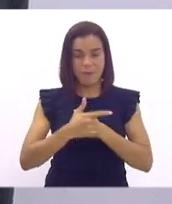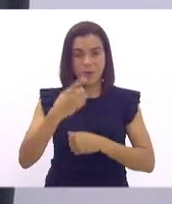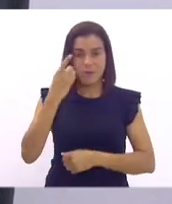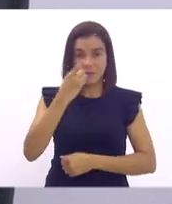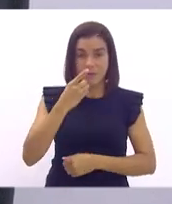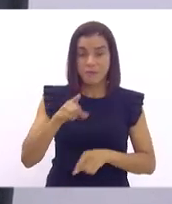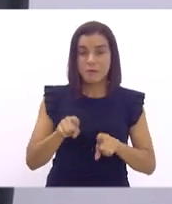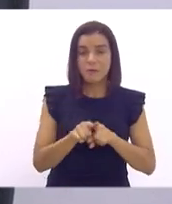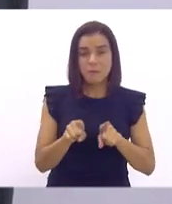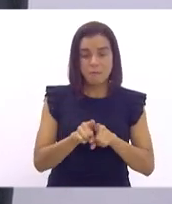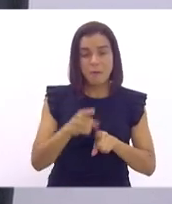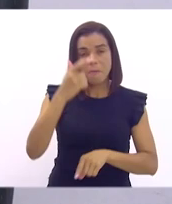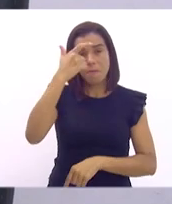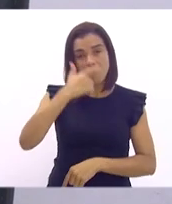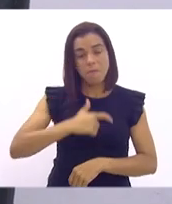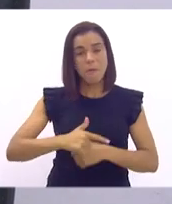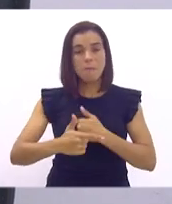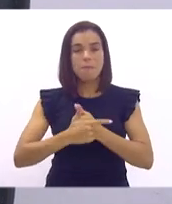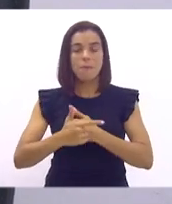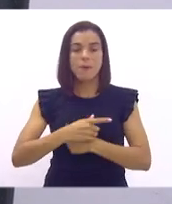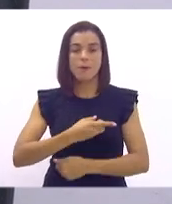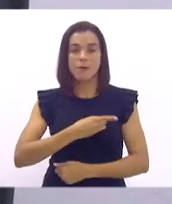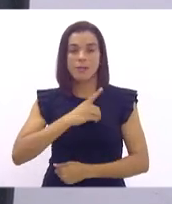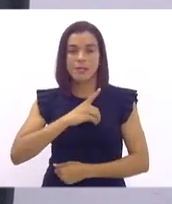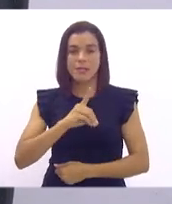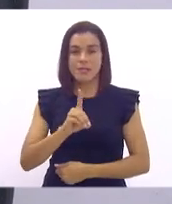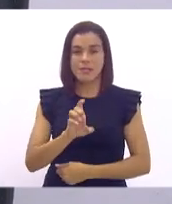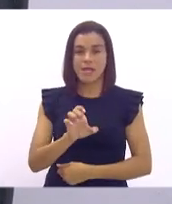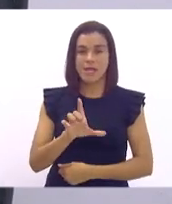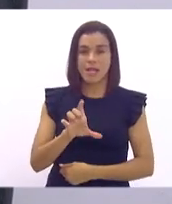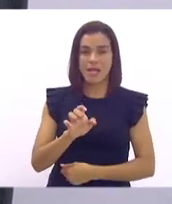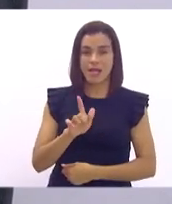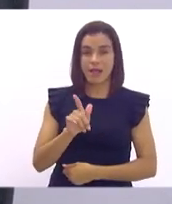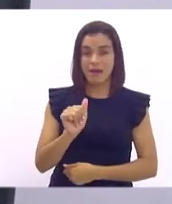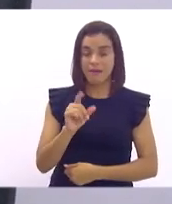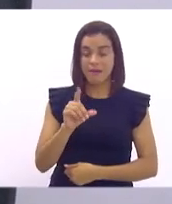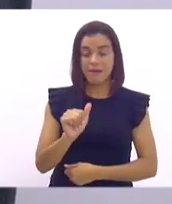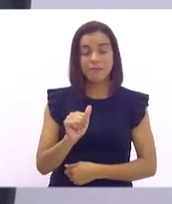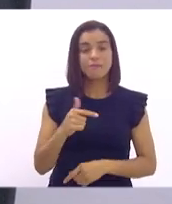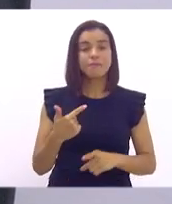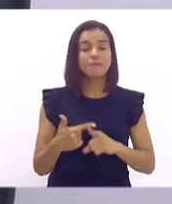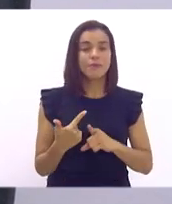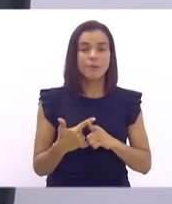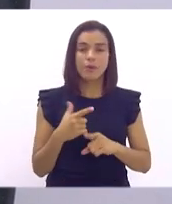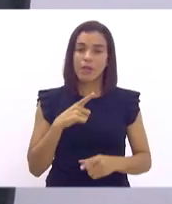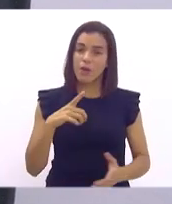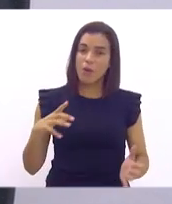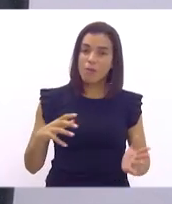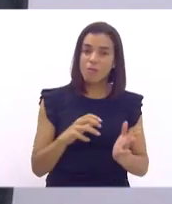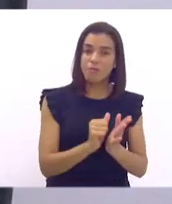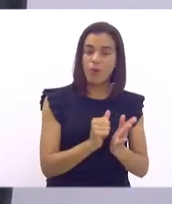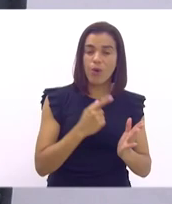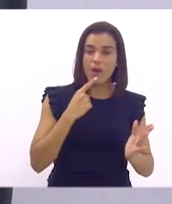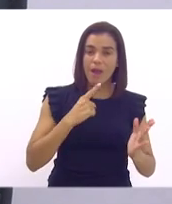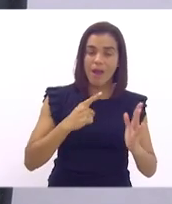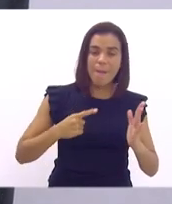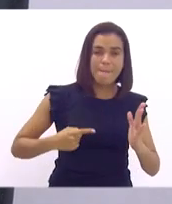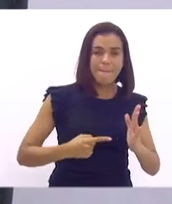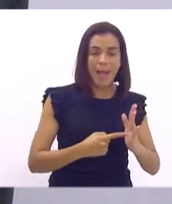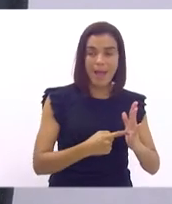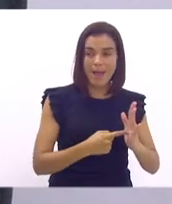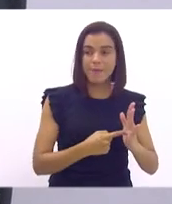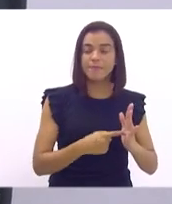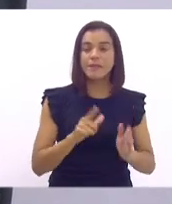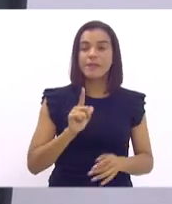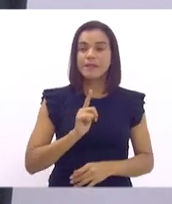mas também do meu papel de delegada, porque sei o quanto é importante que, além do registro de ocorrência, a gente tenha